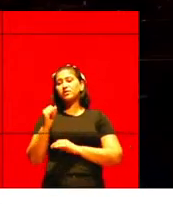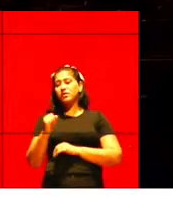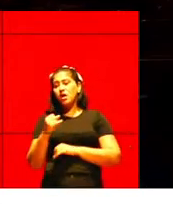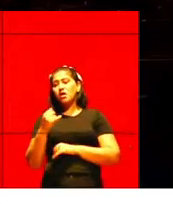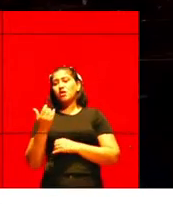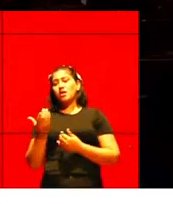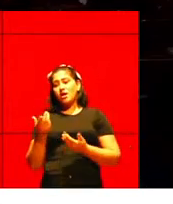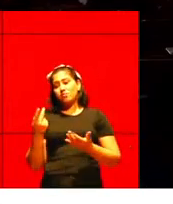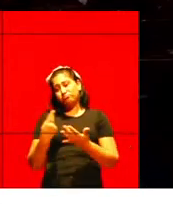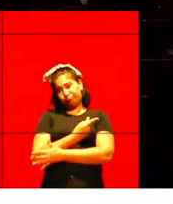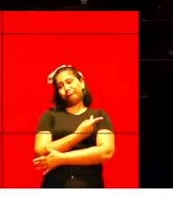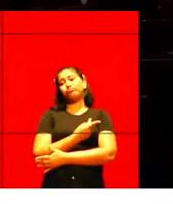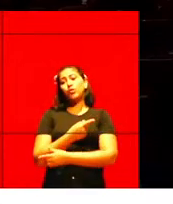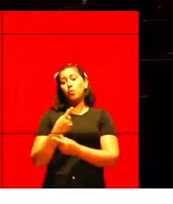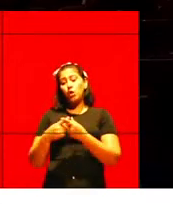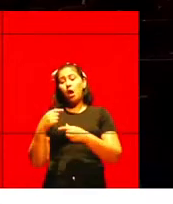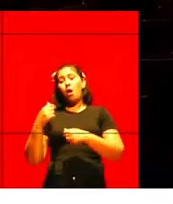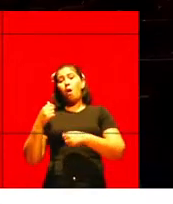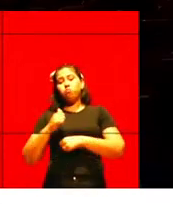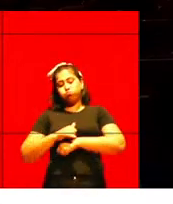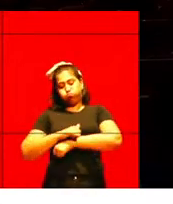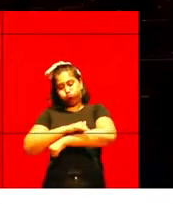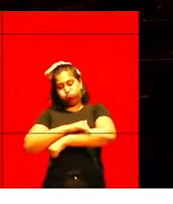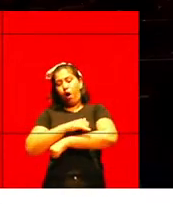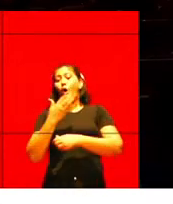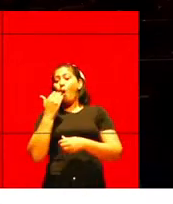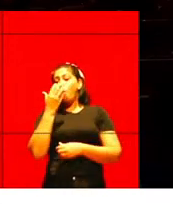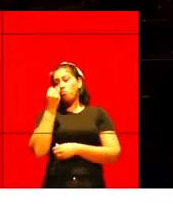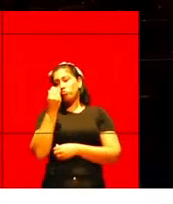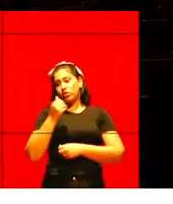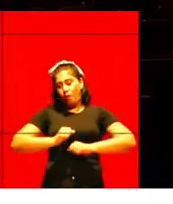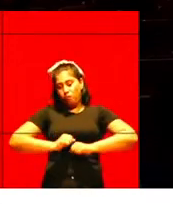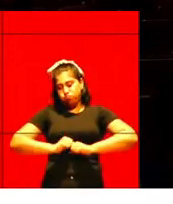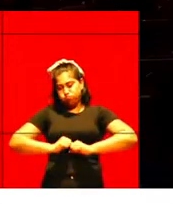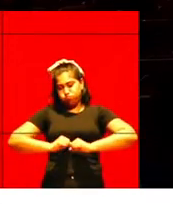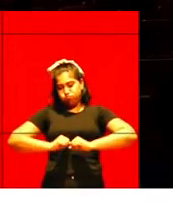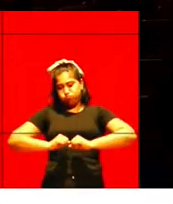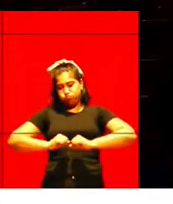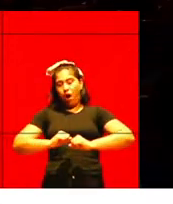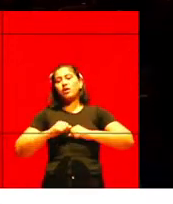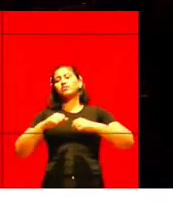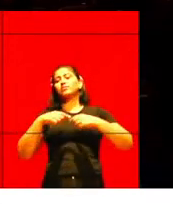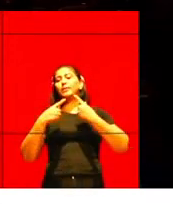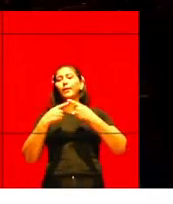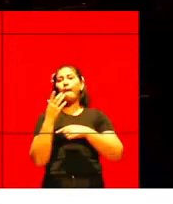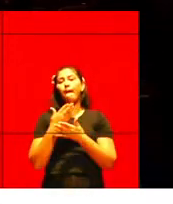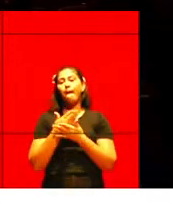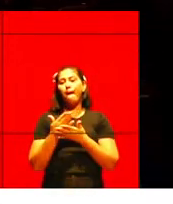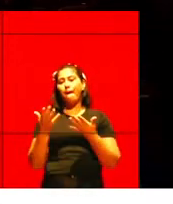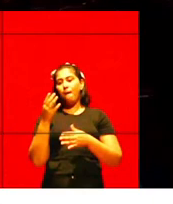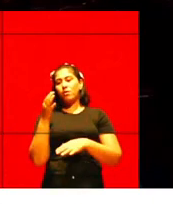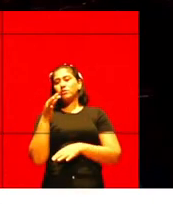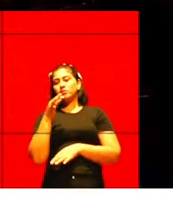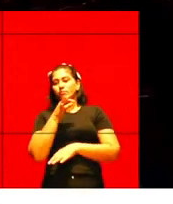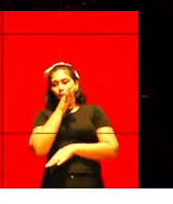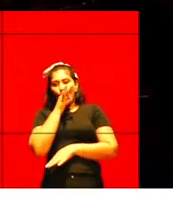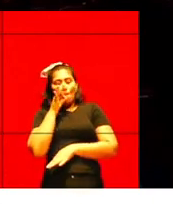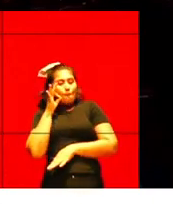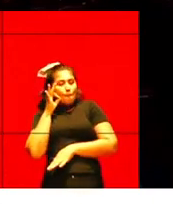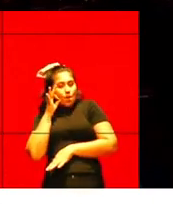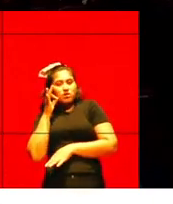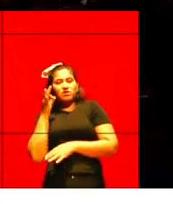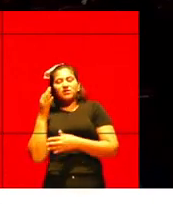de glicogênio, junto com essas reservas de glicogênio, que é a primeira fase da etapa de perda